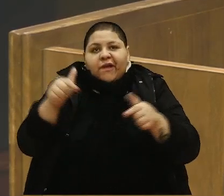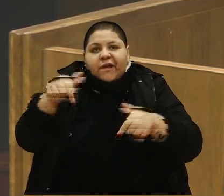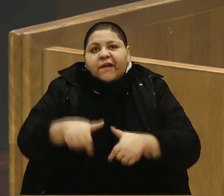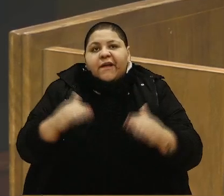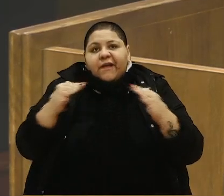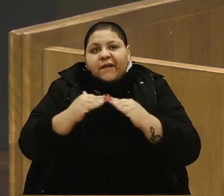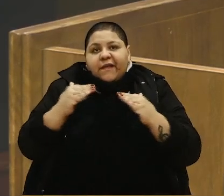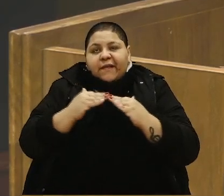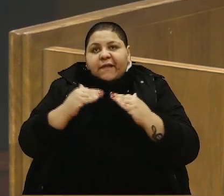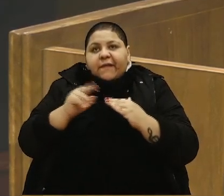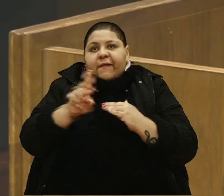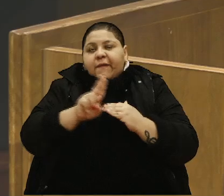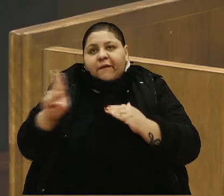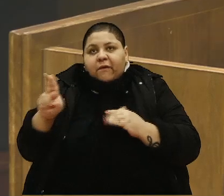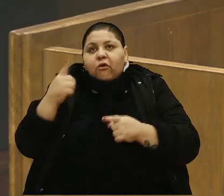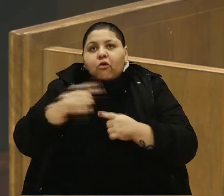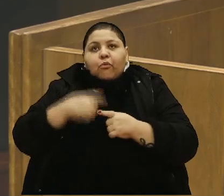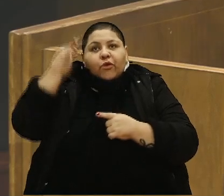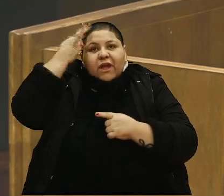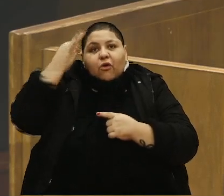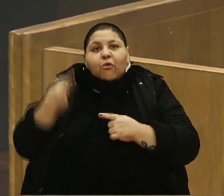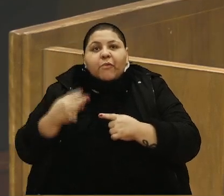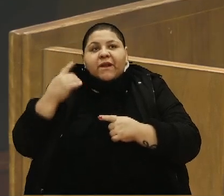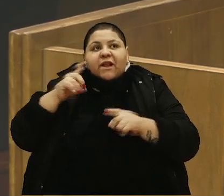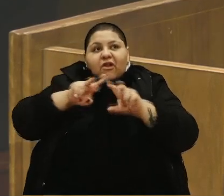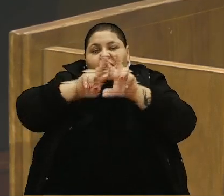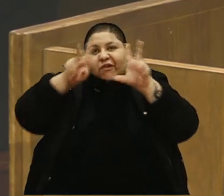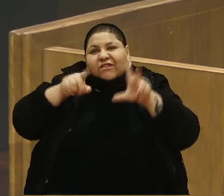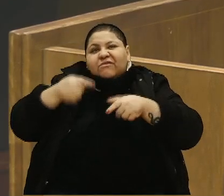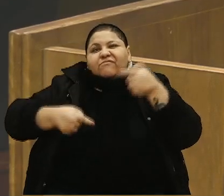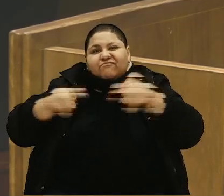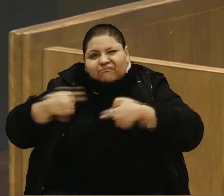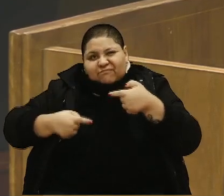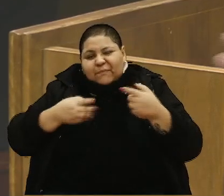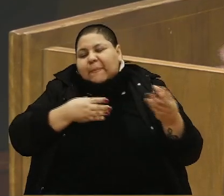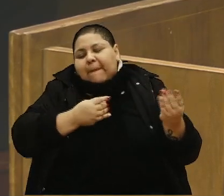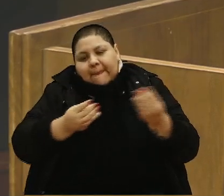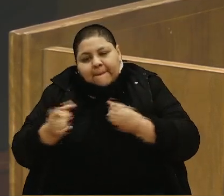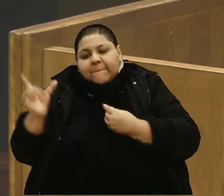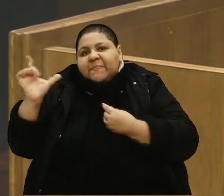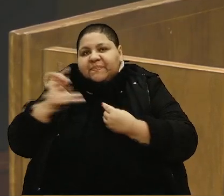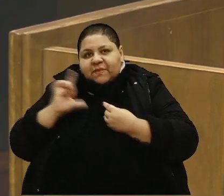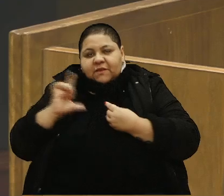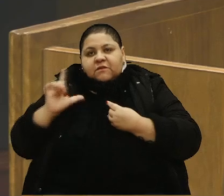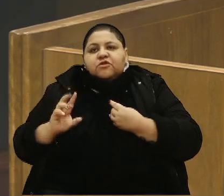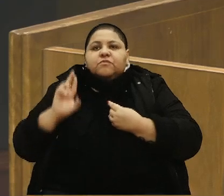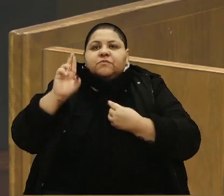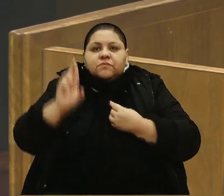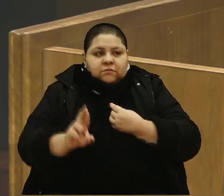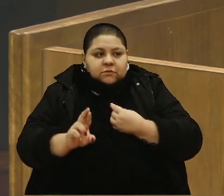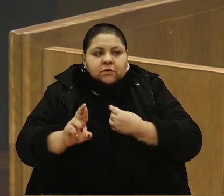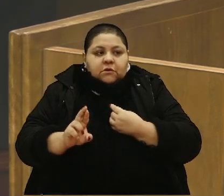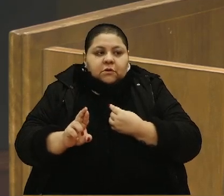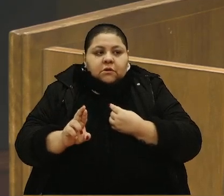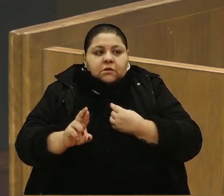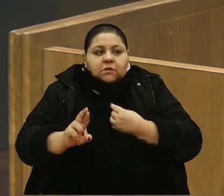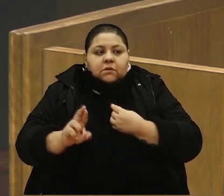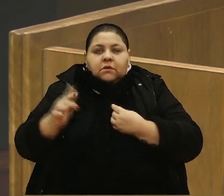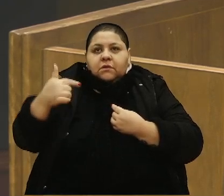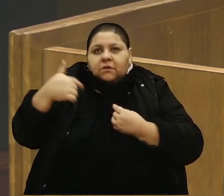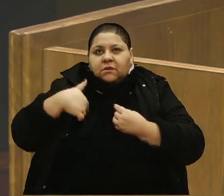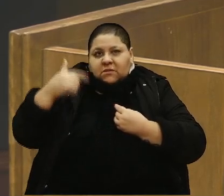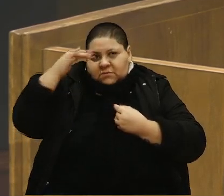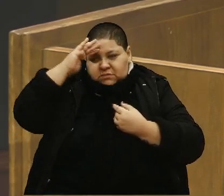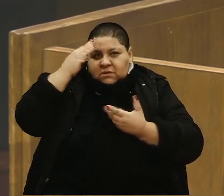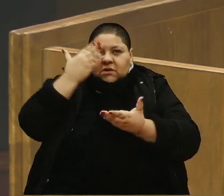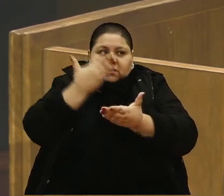me nomeou para esse cargo por entender que era um assunto que a gente debatia bastante e tinha uma grande representatividade. Então, eu acredito